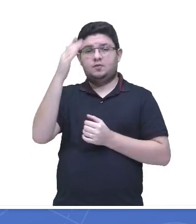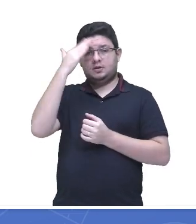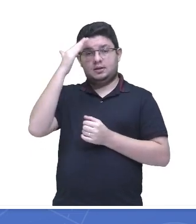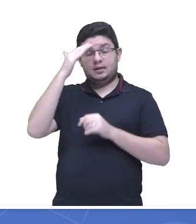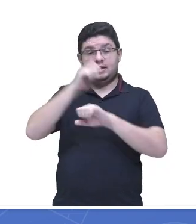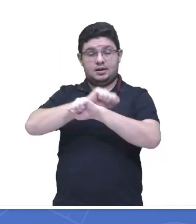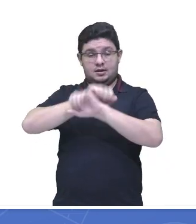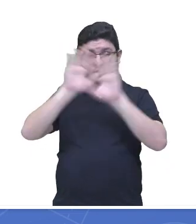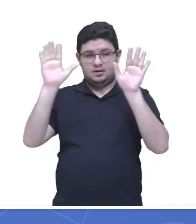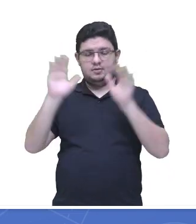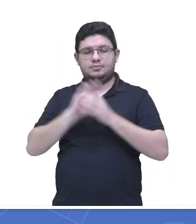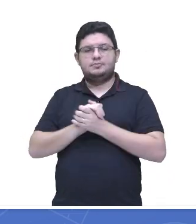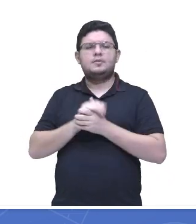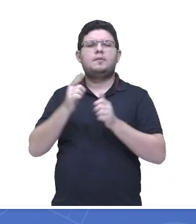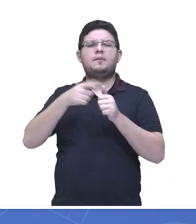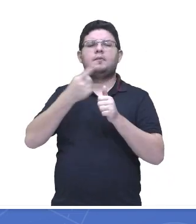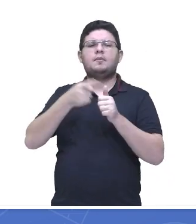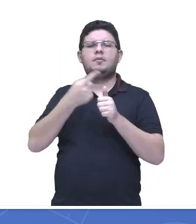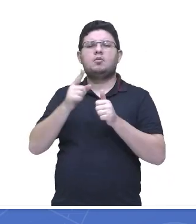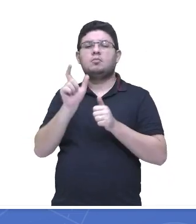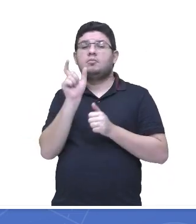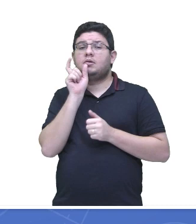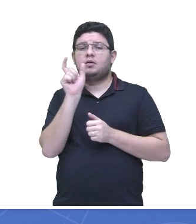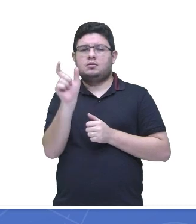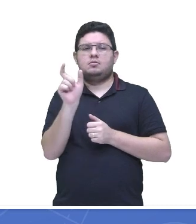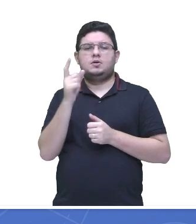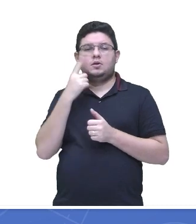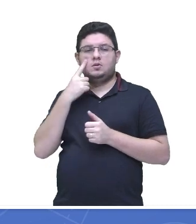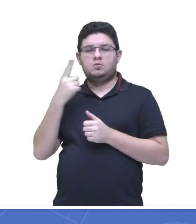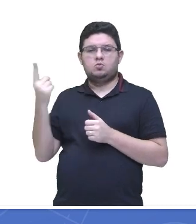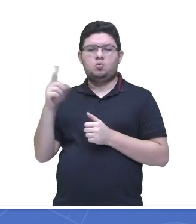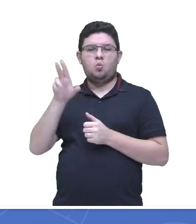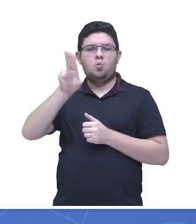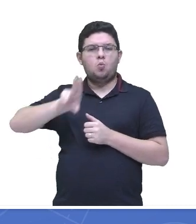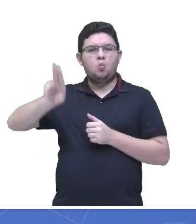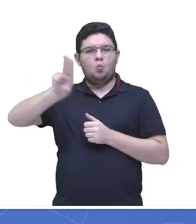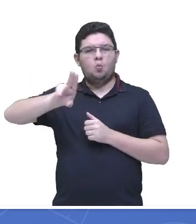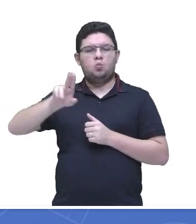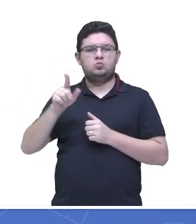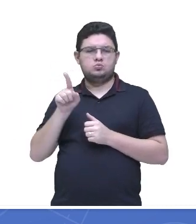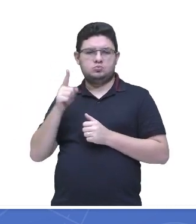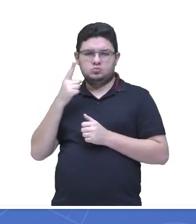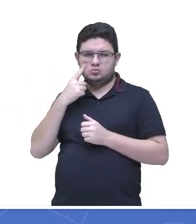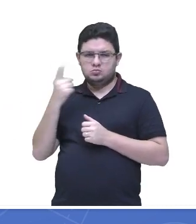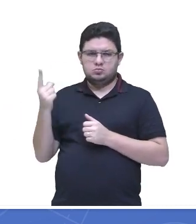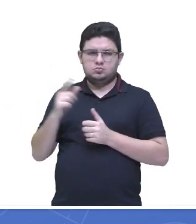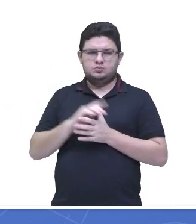palavra aqui, com a utilização deste prefixo. Vamos lá.